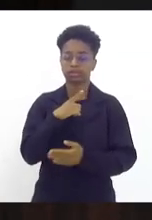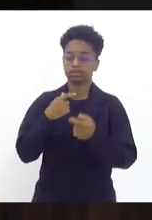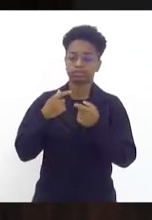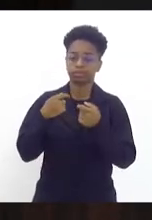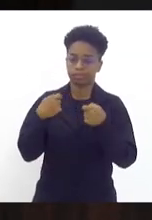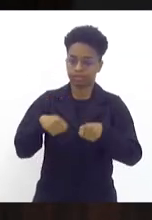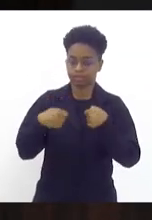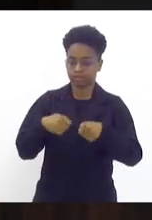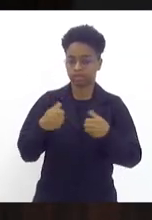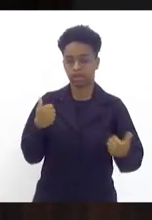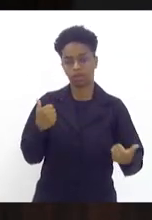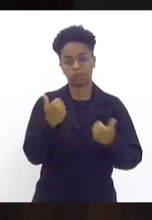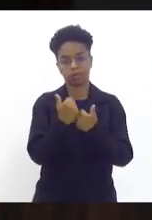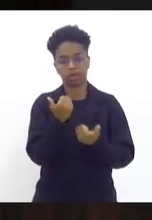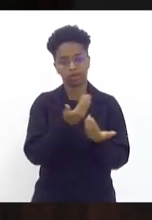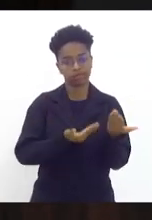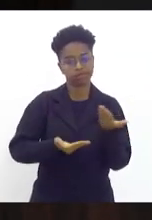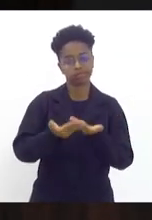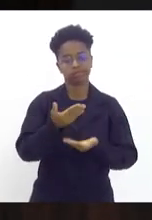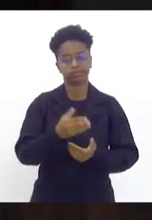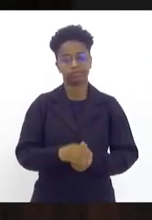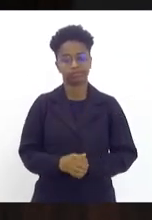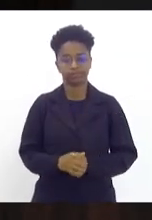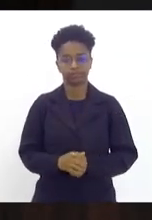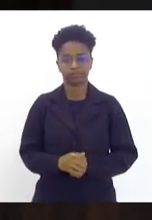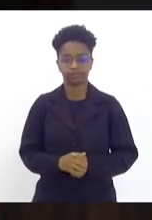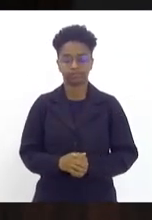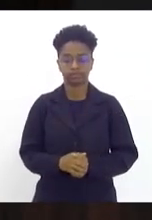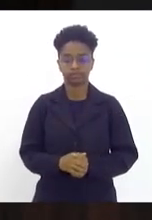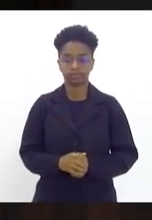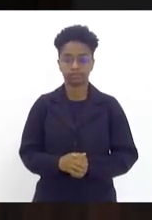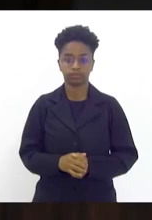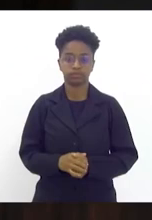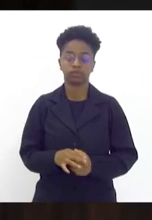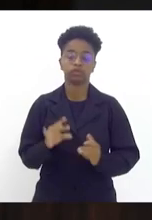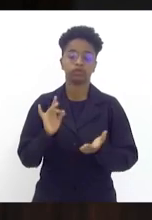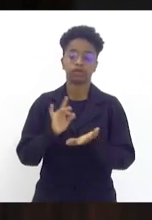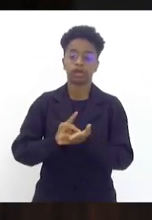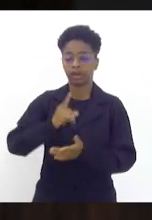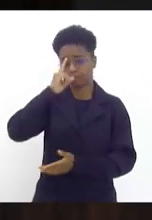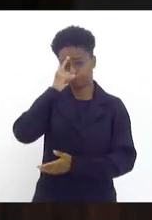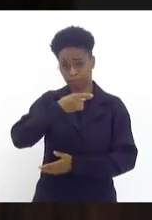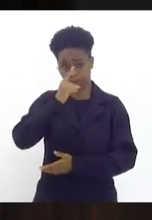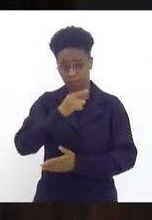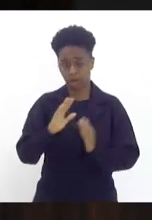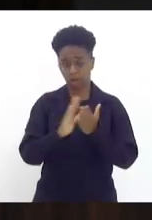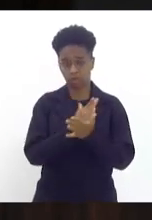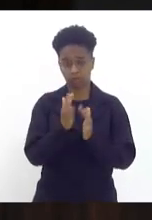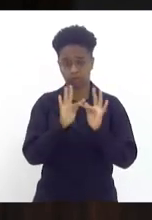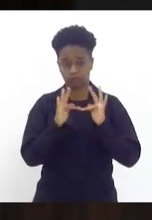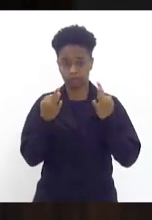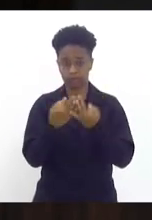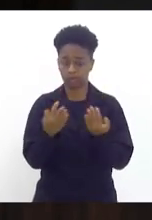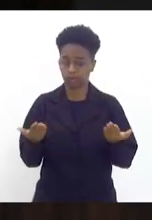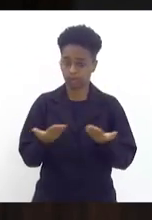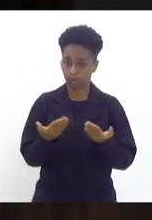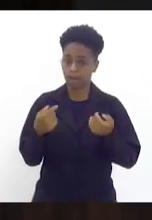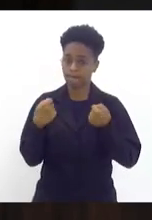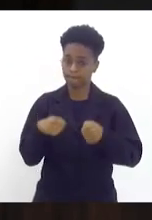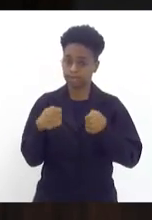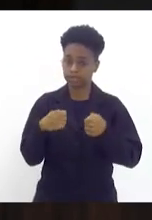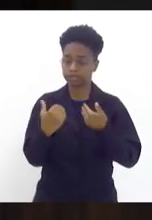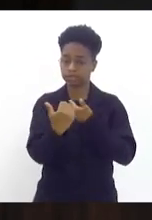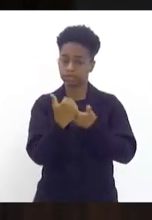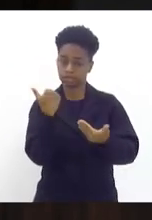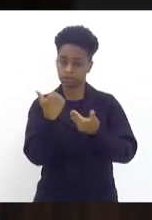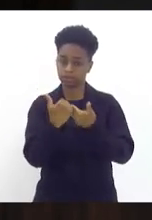de apoiar-se mutuamente. A realidade que se impõe é que muitas famílias atualmente precisam de